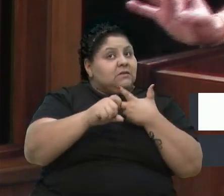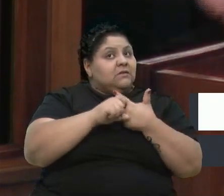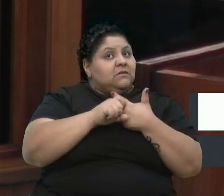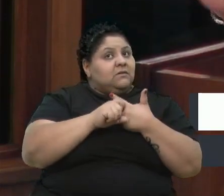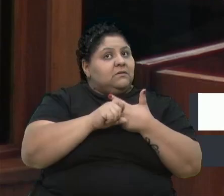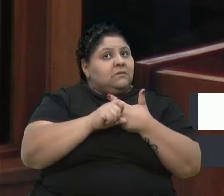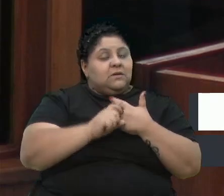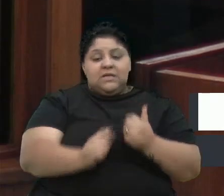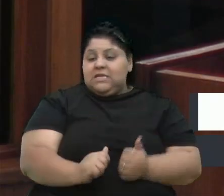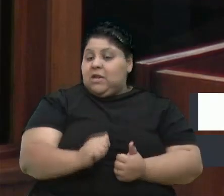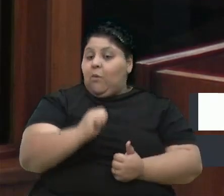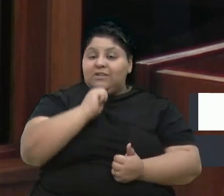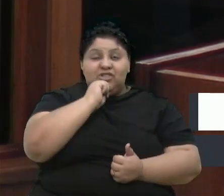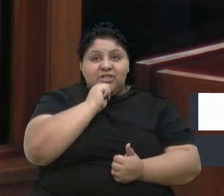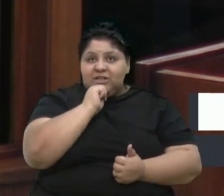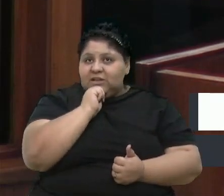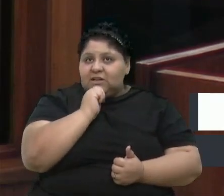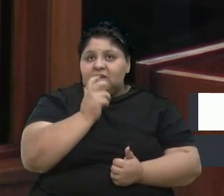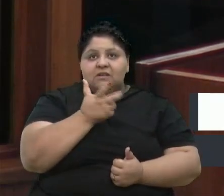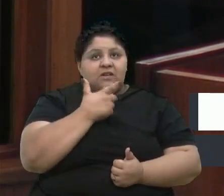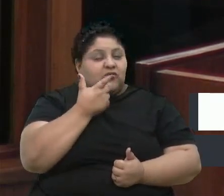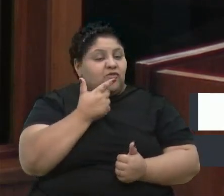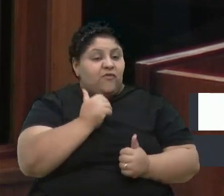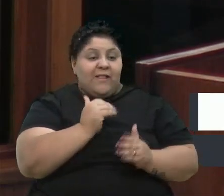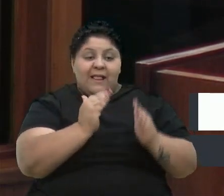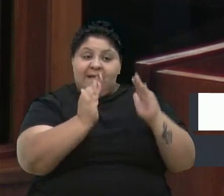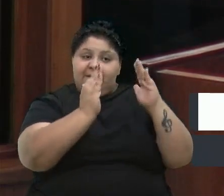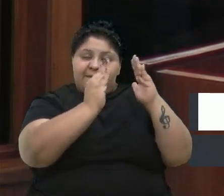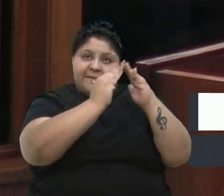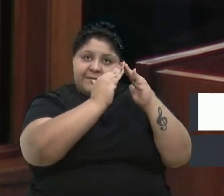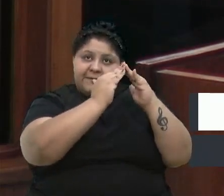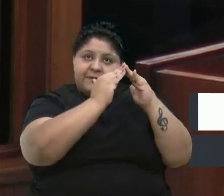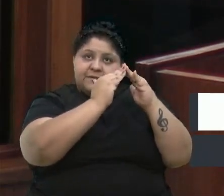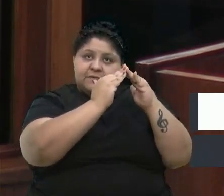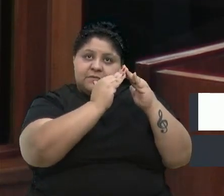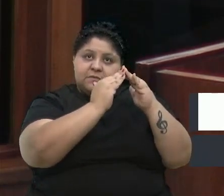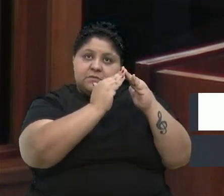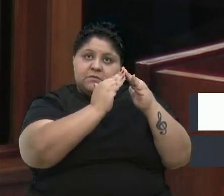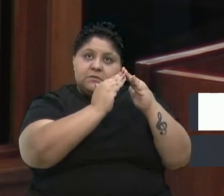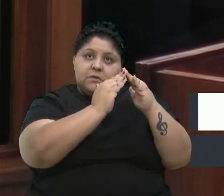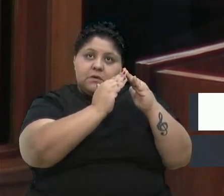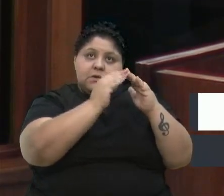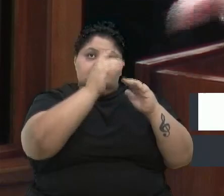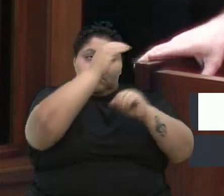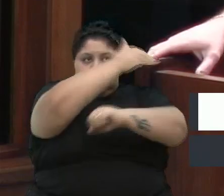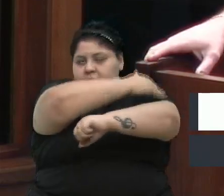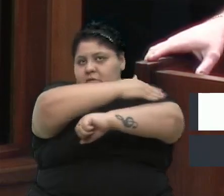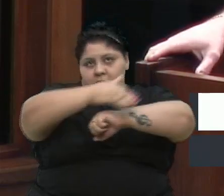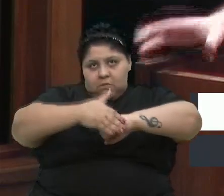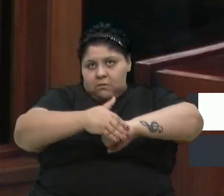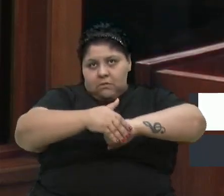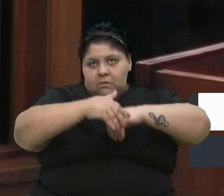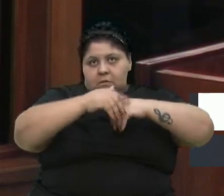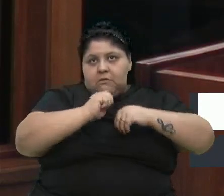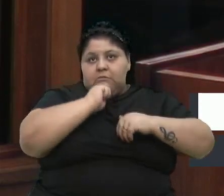adianta deixar os moradores em situação de rua nessa situação,